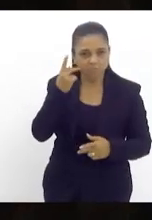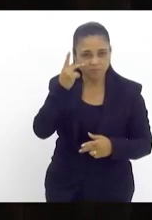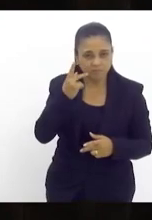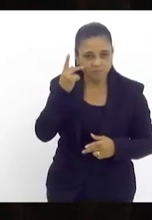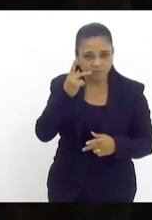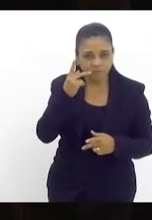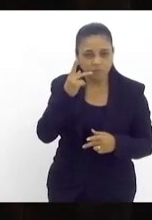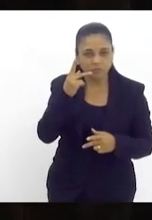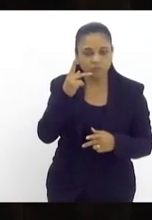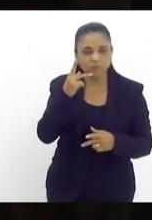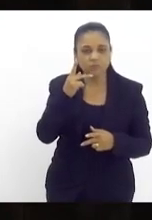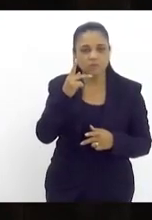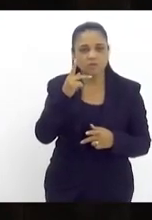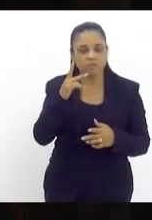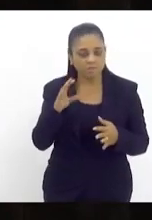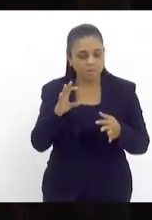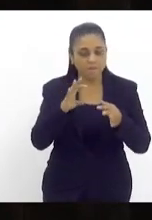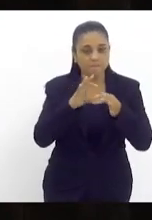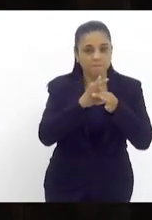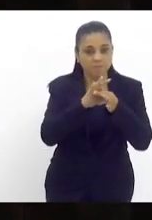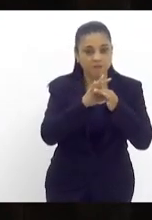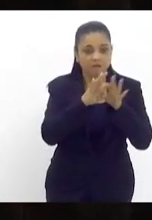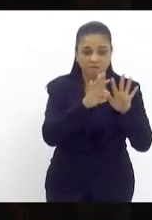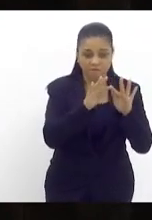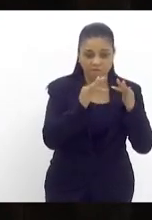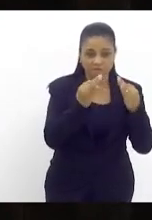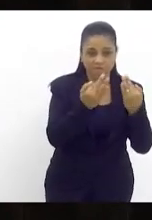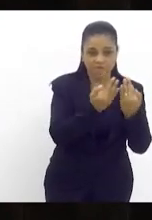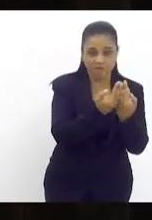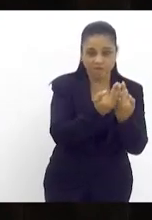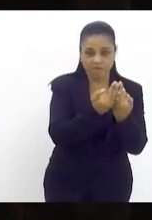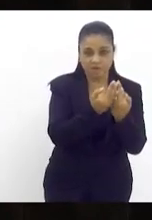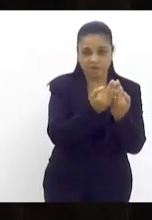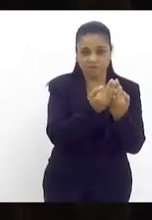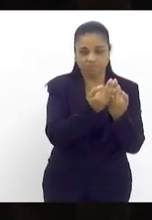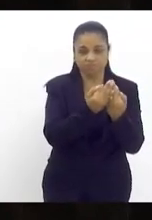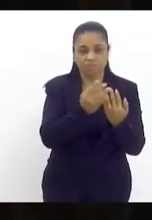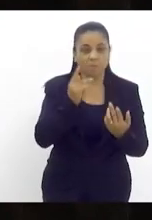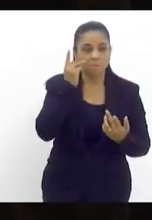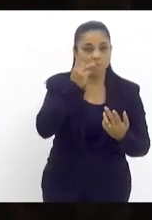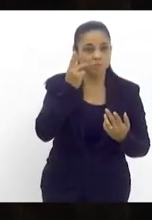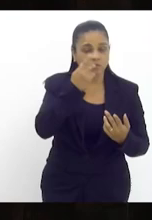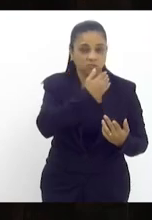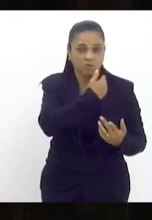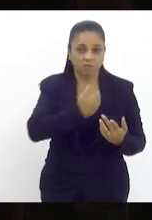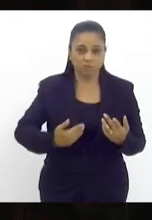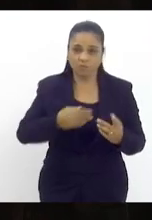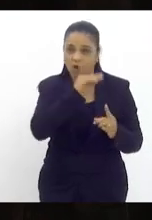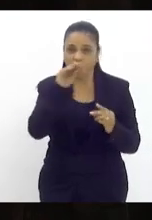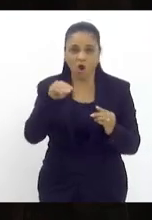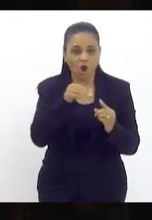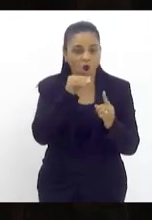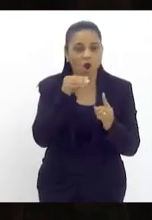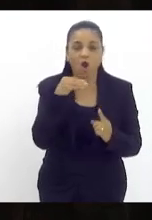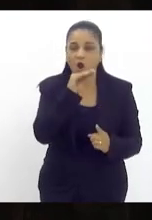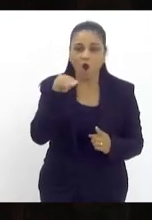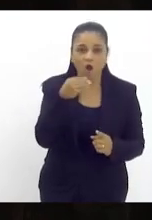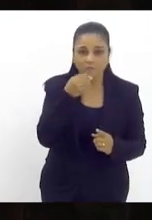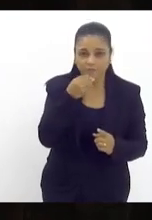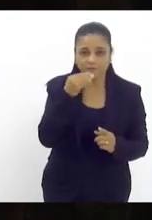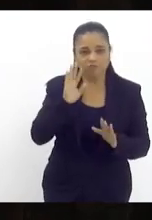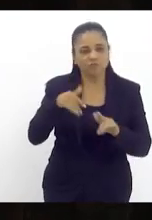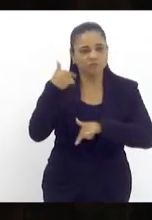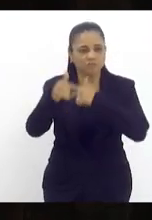é razão de eficácia. A família é a política pública mais óbvia. Eu tenho trabalhado com a Coreia do Sul, né,